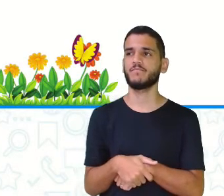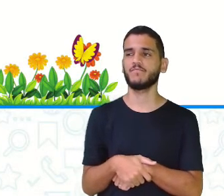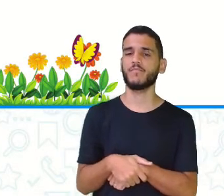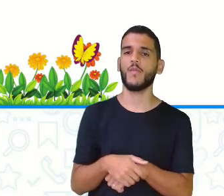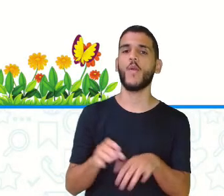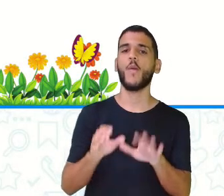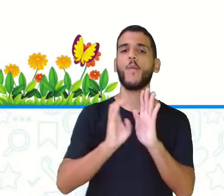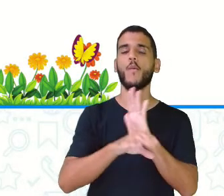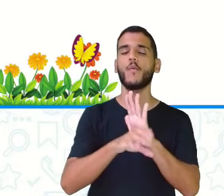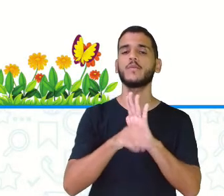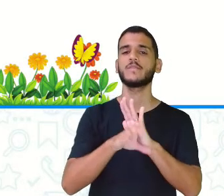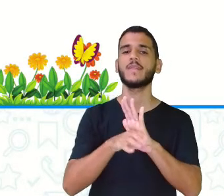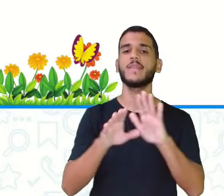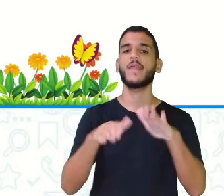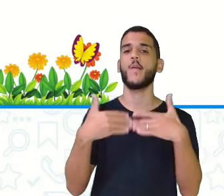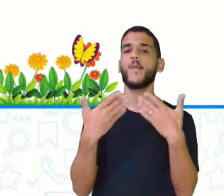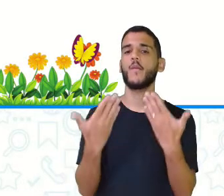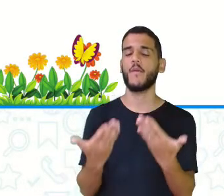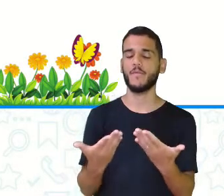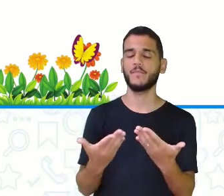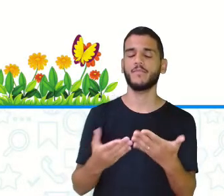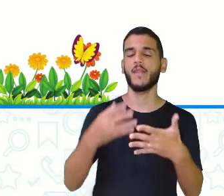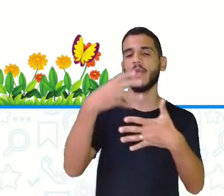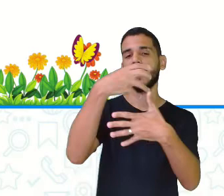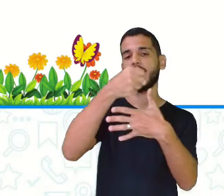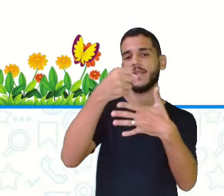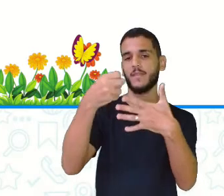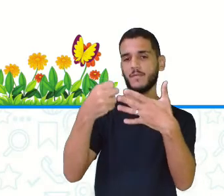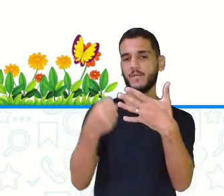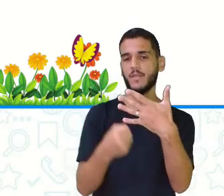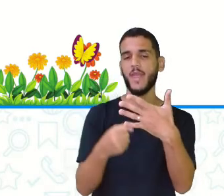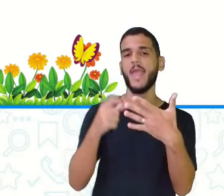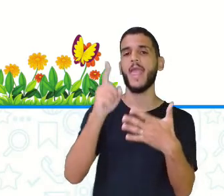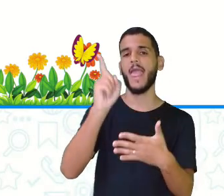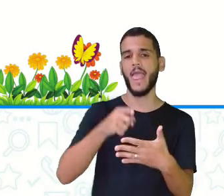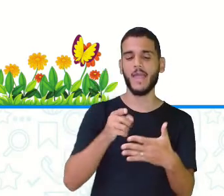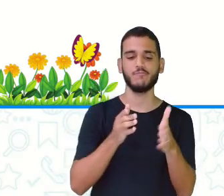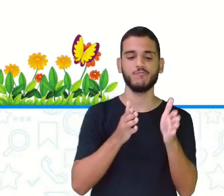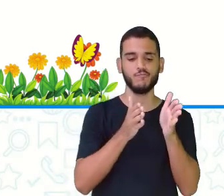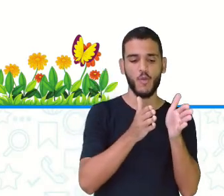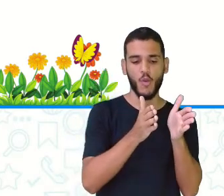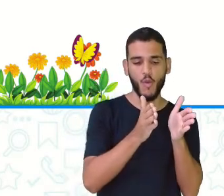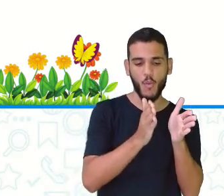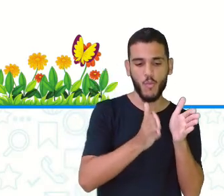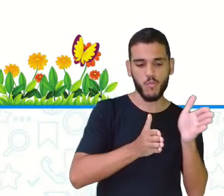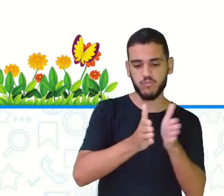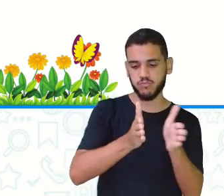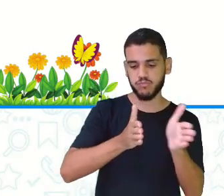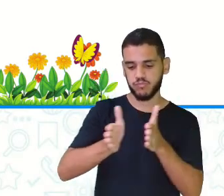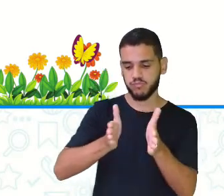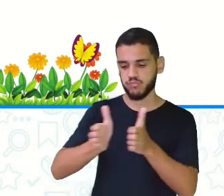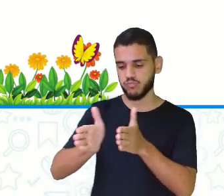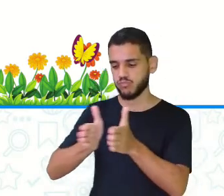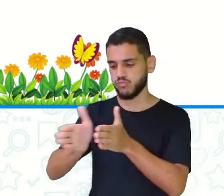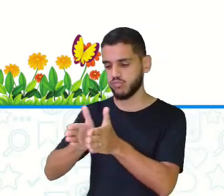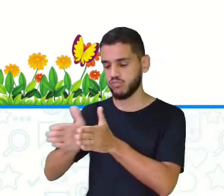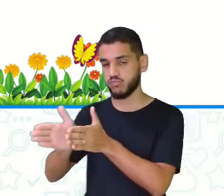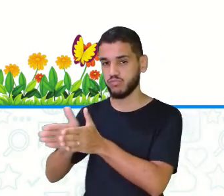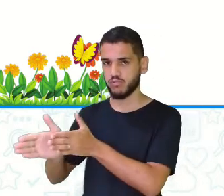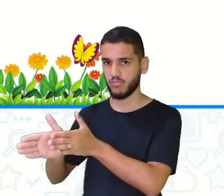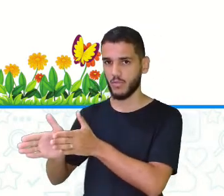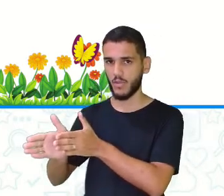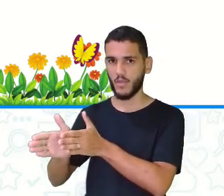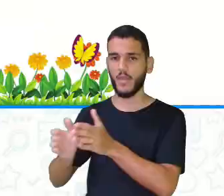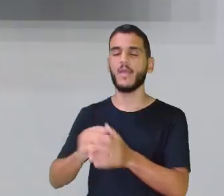conceito da cadeia alimentar. A cadeia alimentar é uma sequência de seres vivos que dependem um dos outros para se alimentarem.